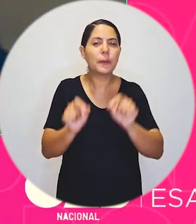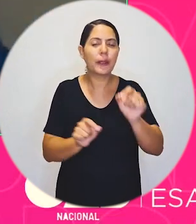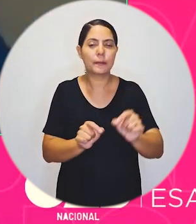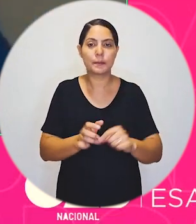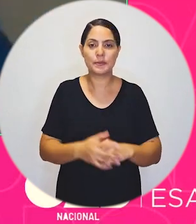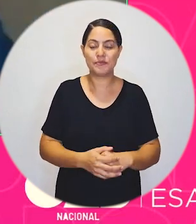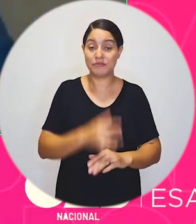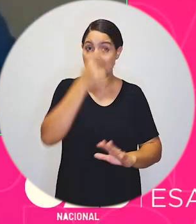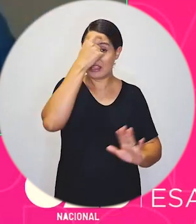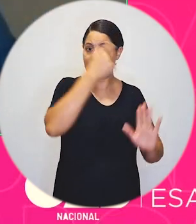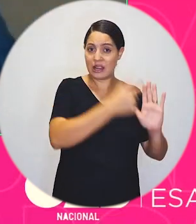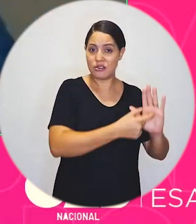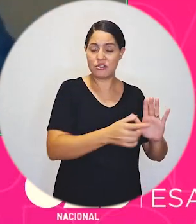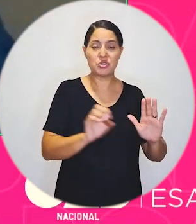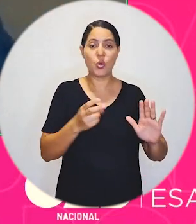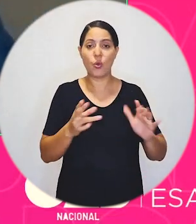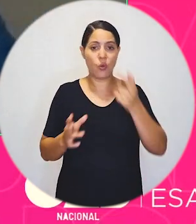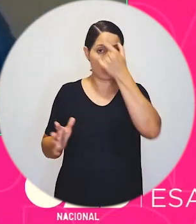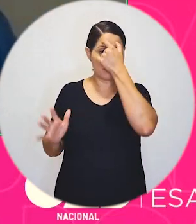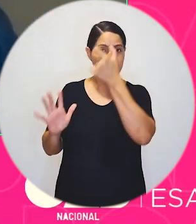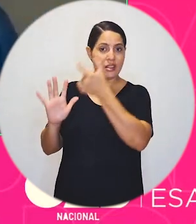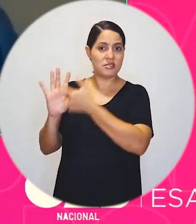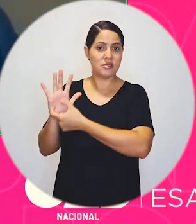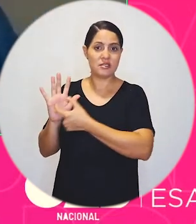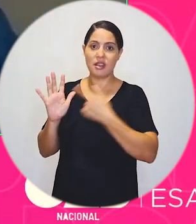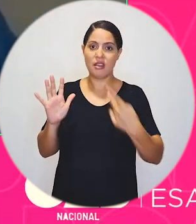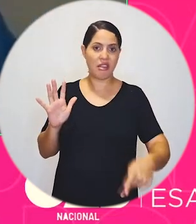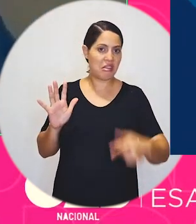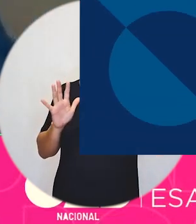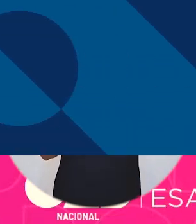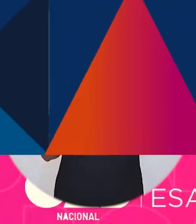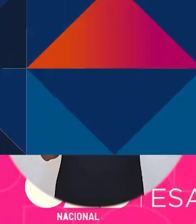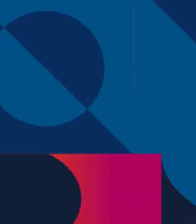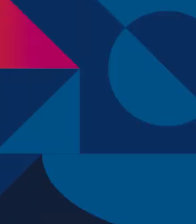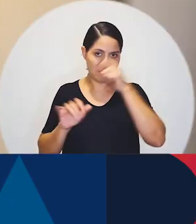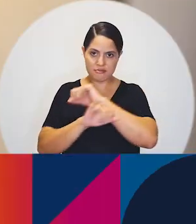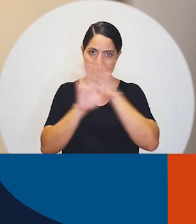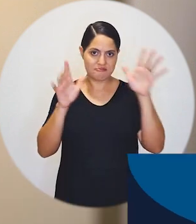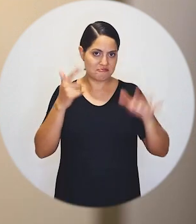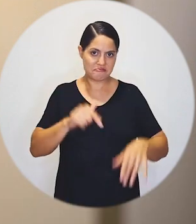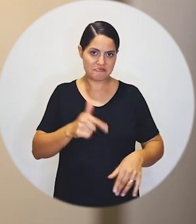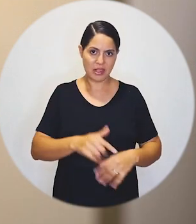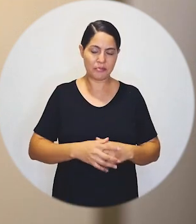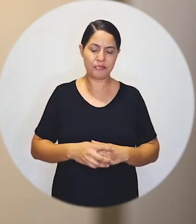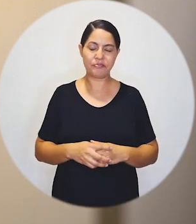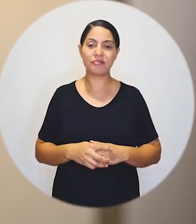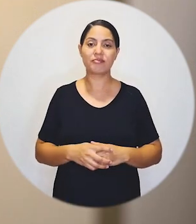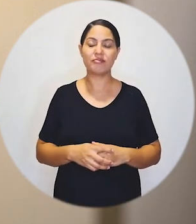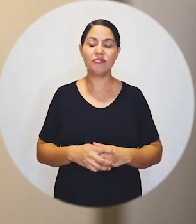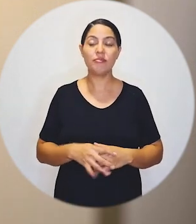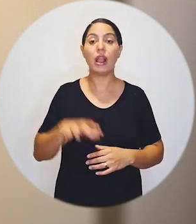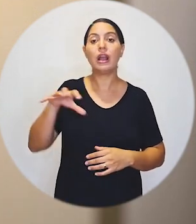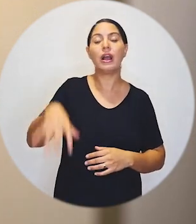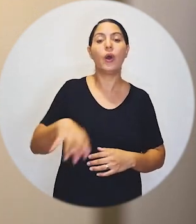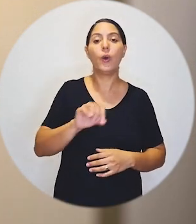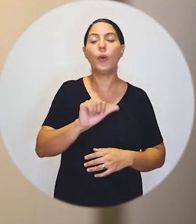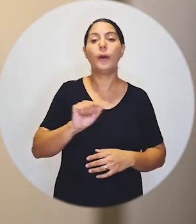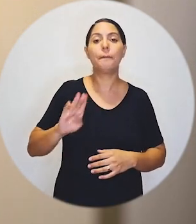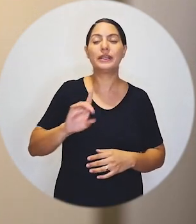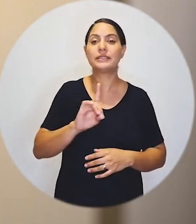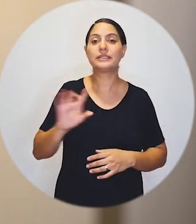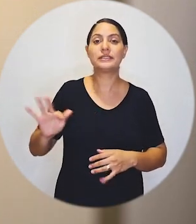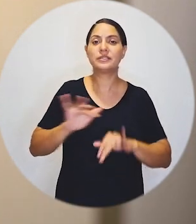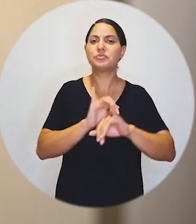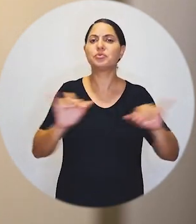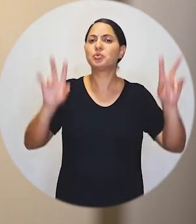meus amigos, é que essas inteligências não têm noção do que estão falando. A seccional da OAB no DF realizou a